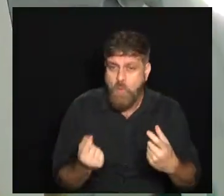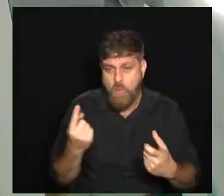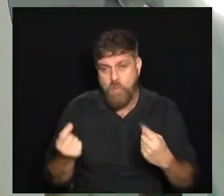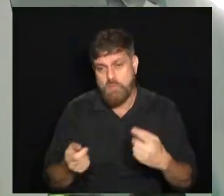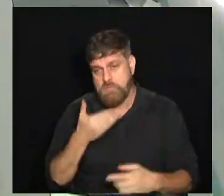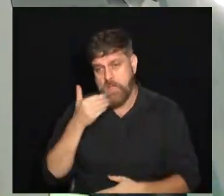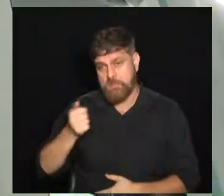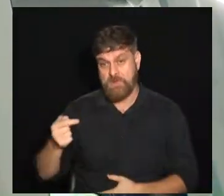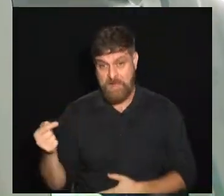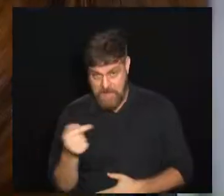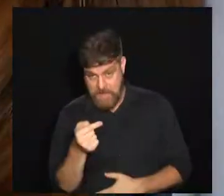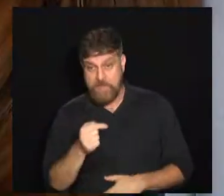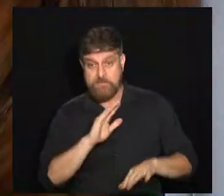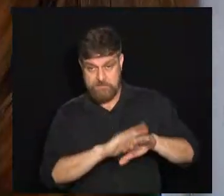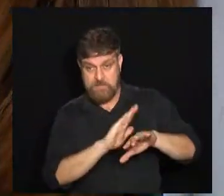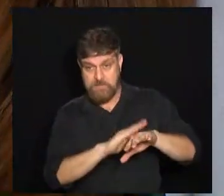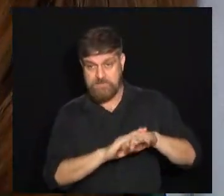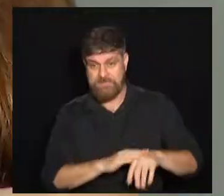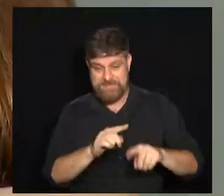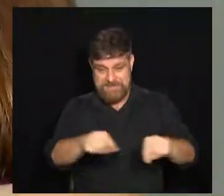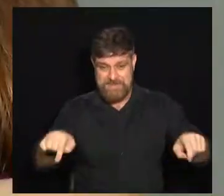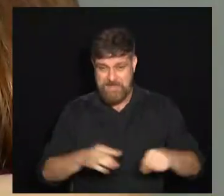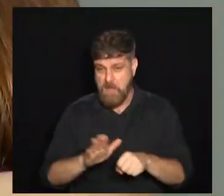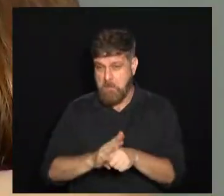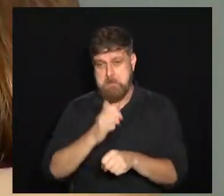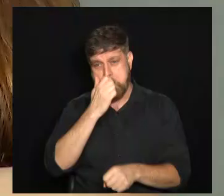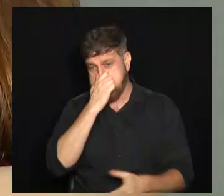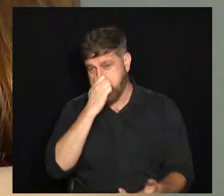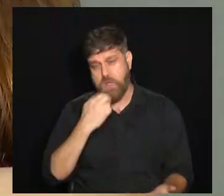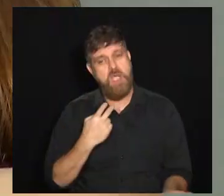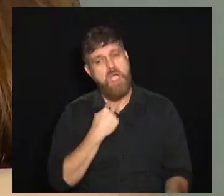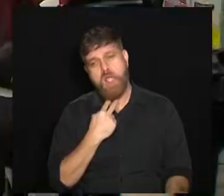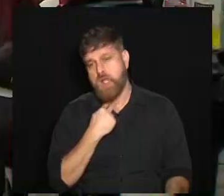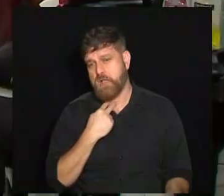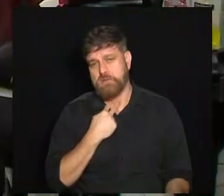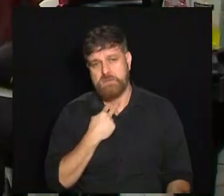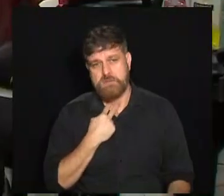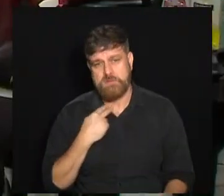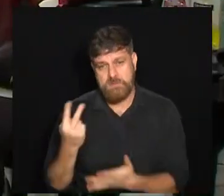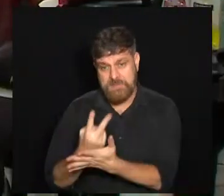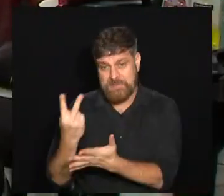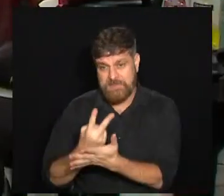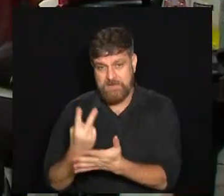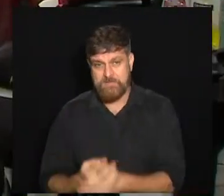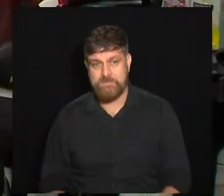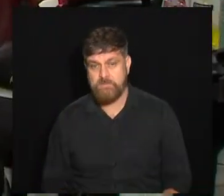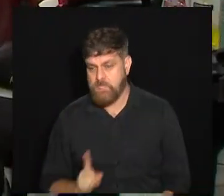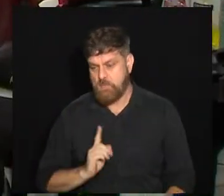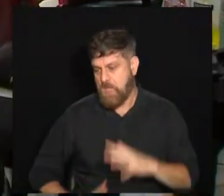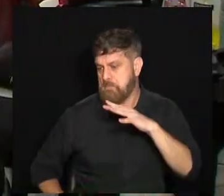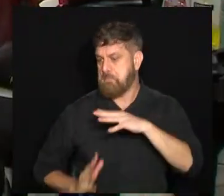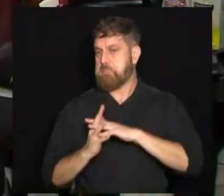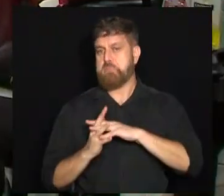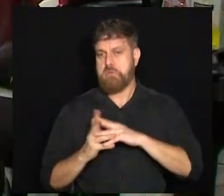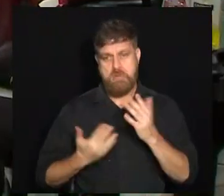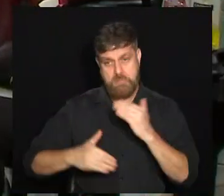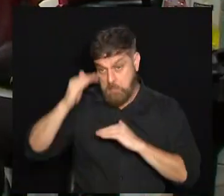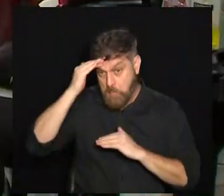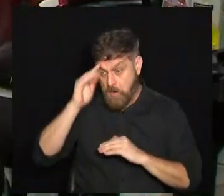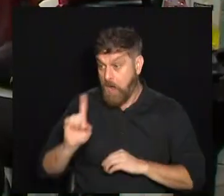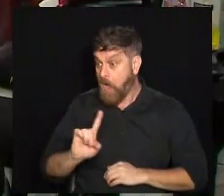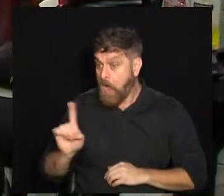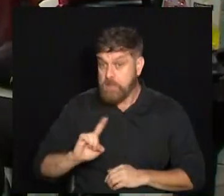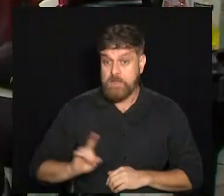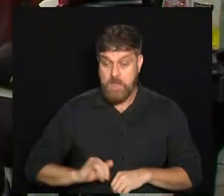o que a Fabiana faz. Salão lotado já não é mais vantagem. E não é exagero. Qualquer medida